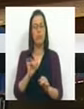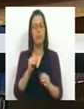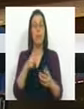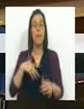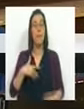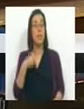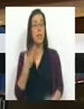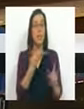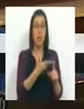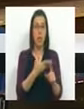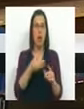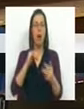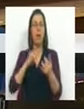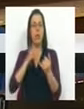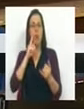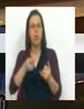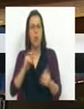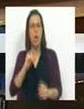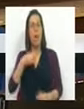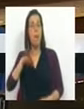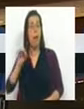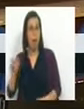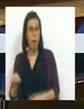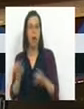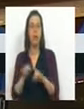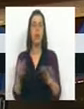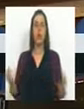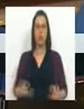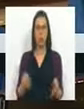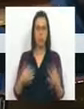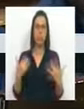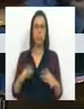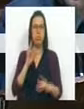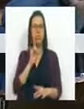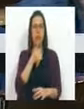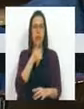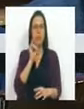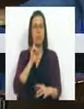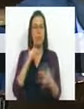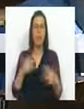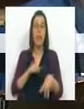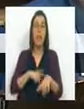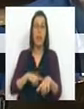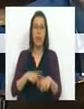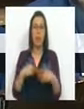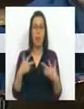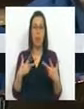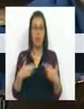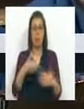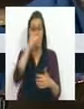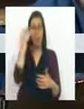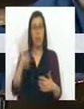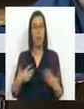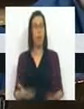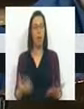pelas Misericórdias, Mutualidades e PSS, que tiveram um papel decisivo no período austero que